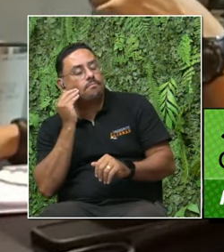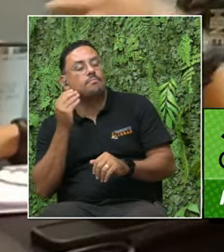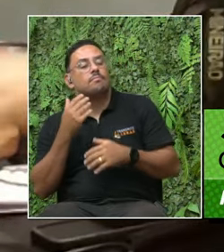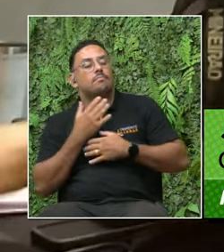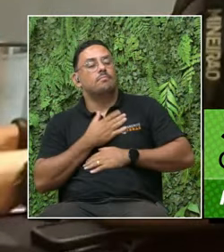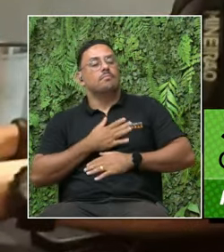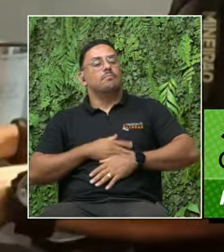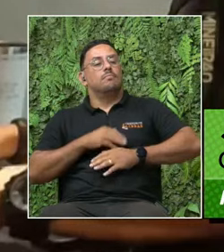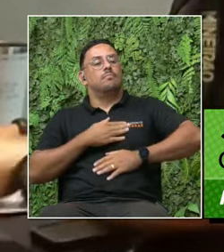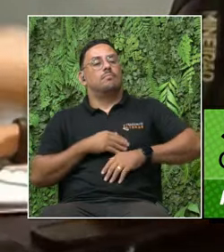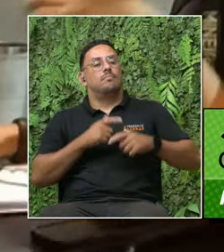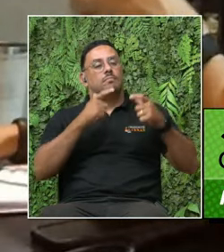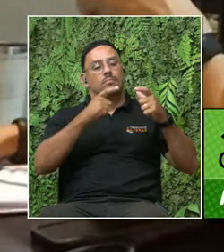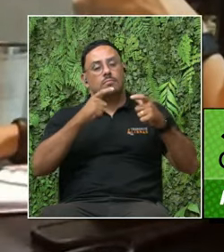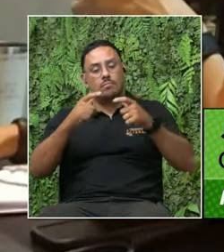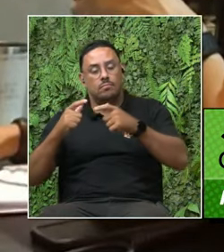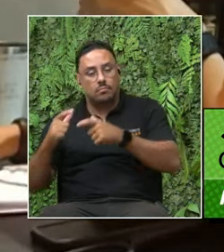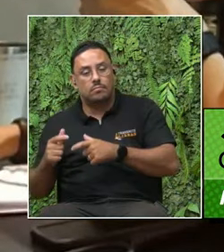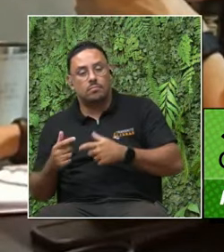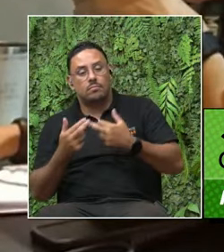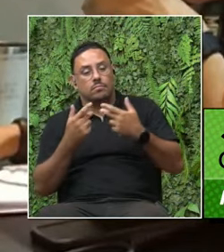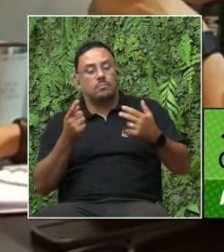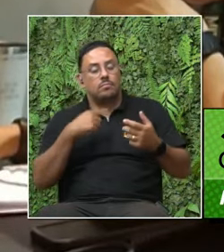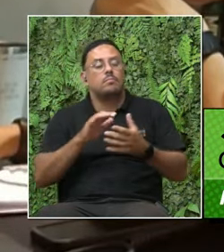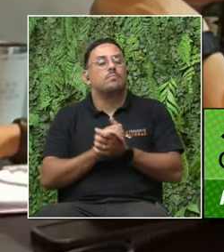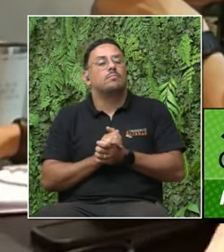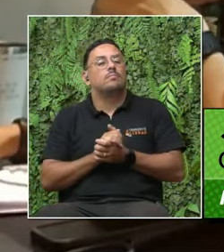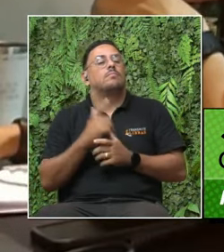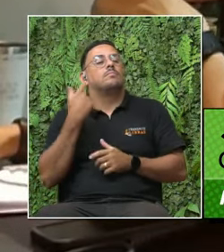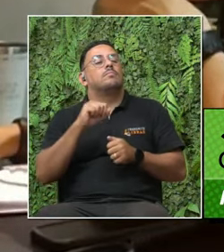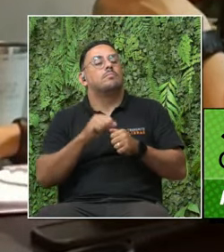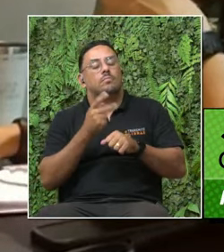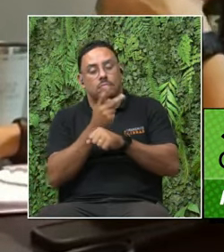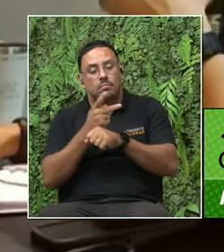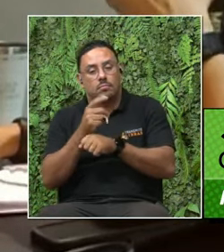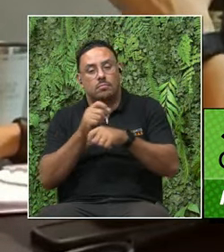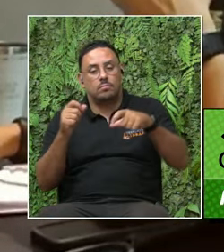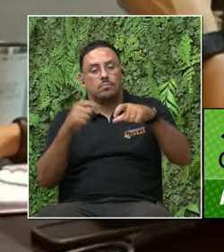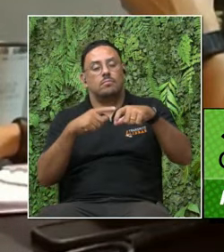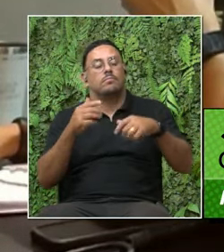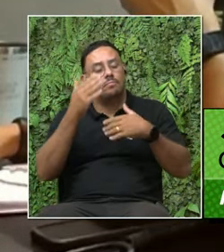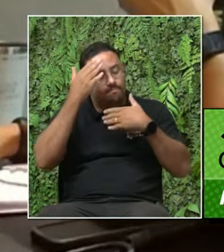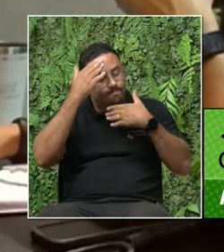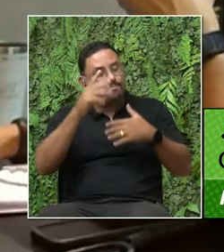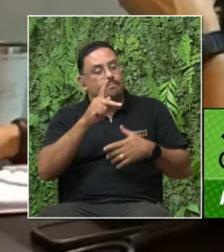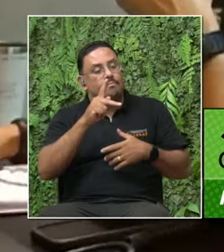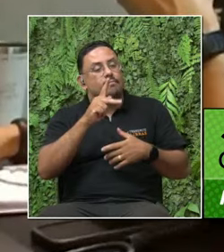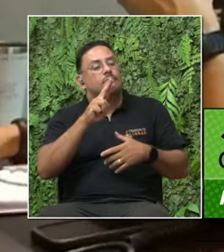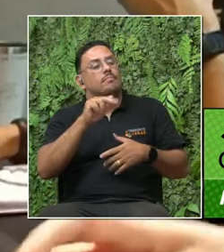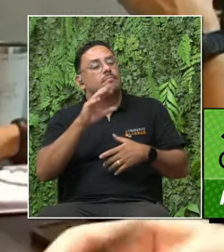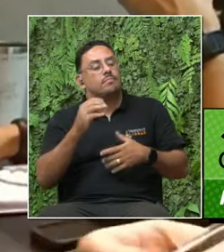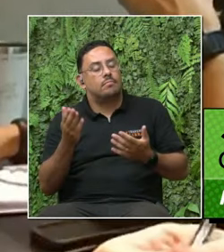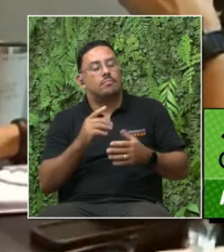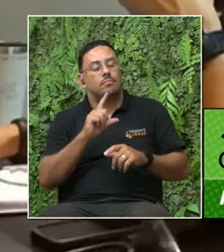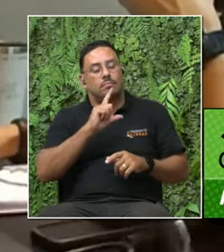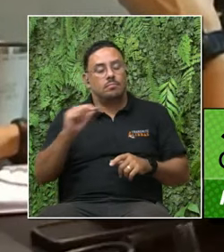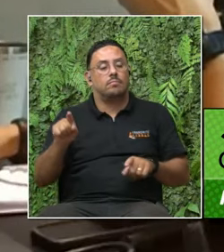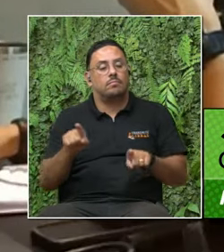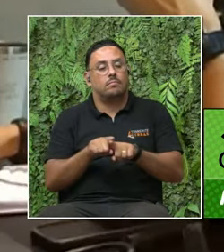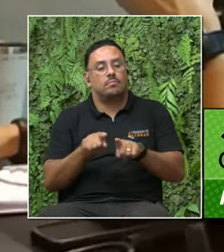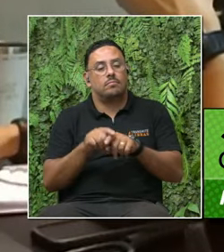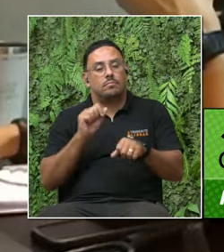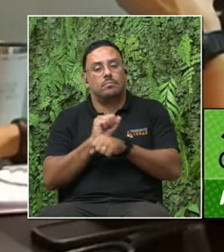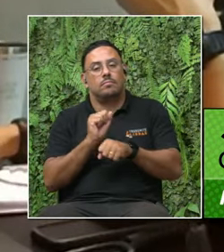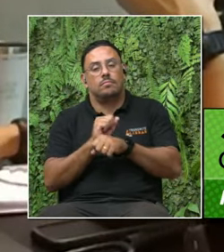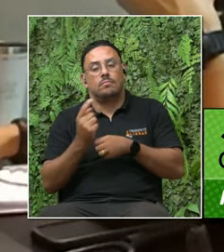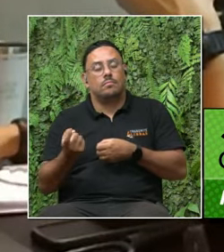a bola e assim tentar achar os espaços né usar as nossas características e assim buscar os gols a Obrigado Paulinho tá deixando porque agora a gente espera daqui